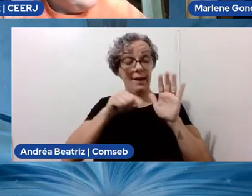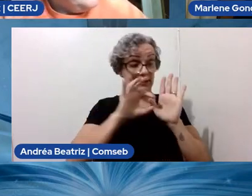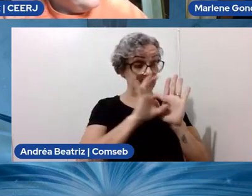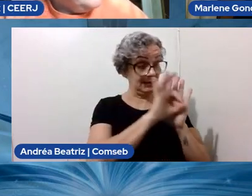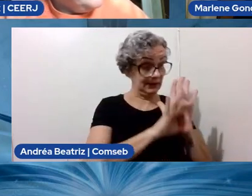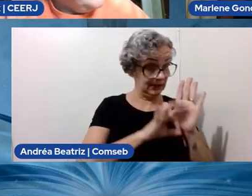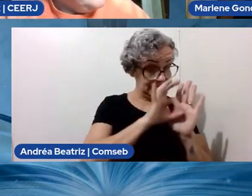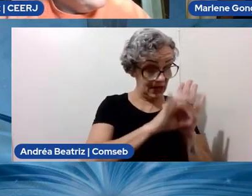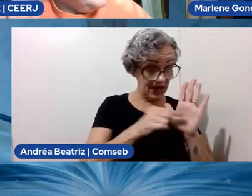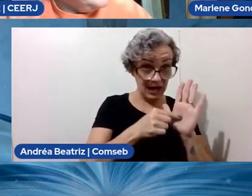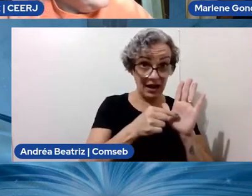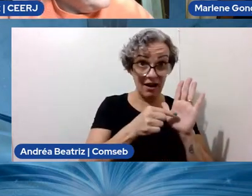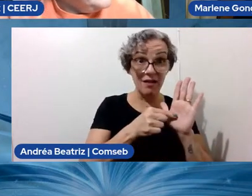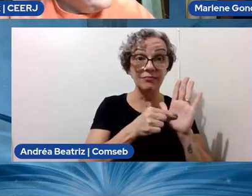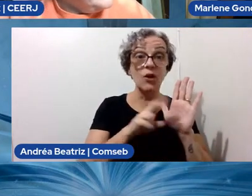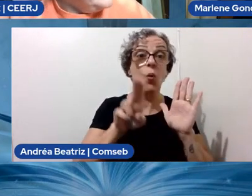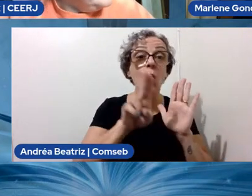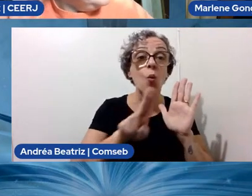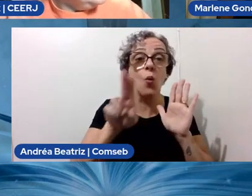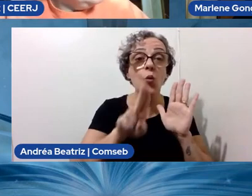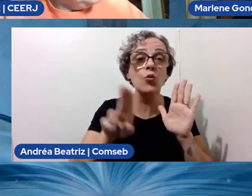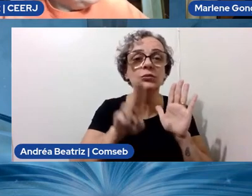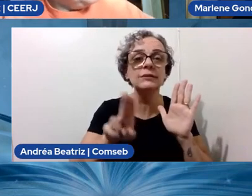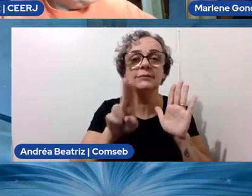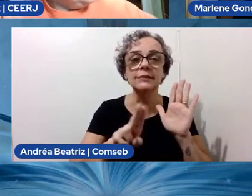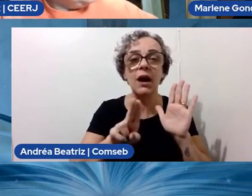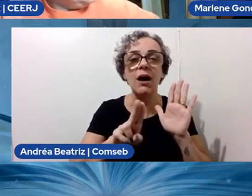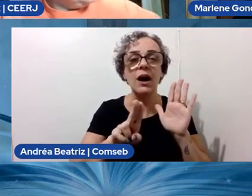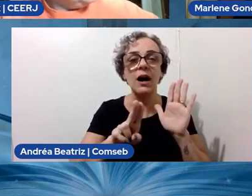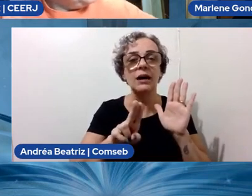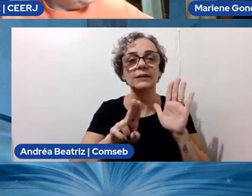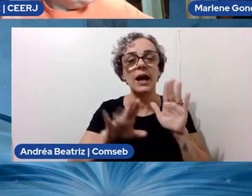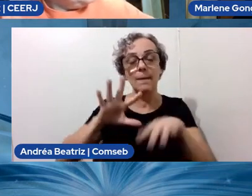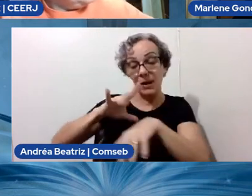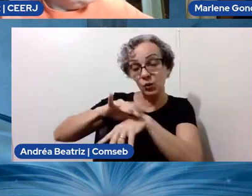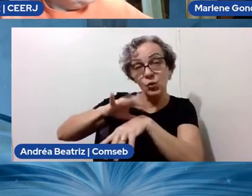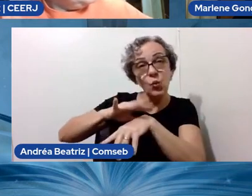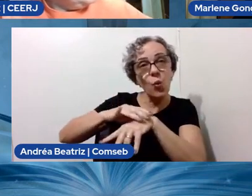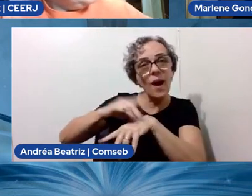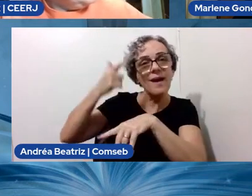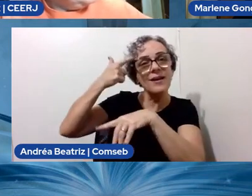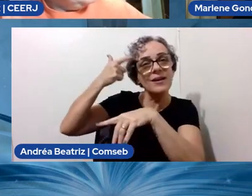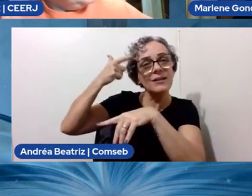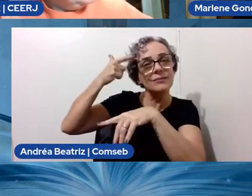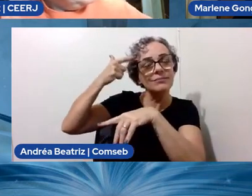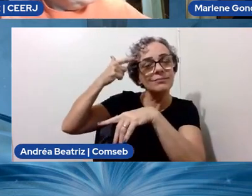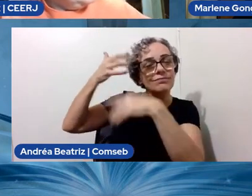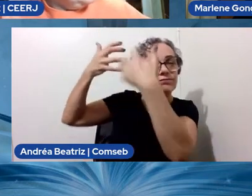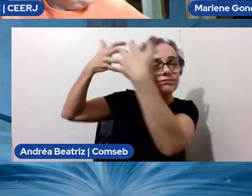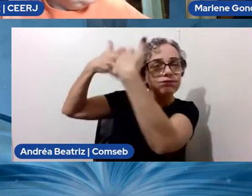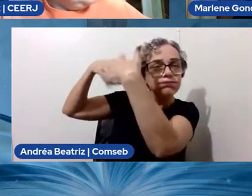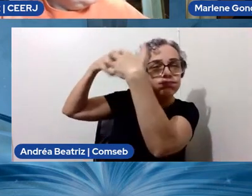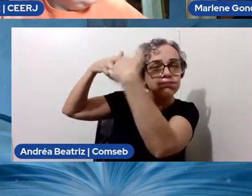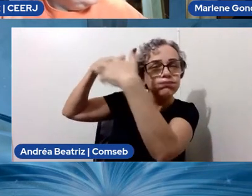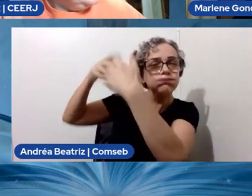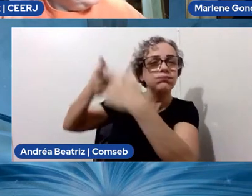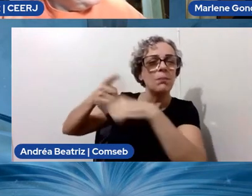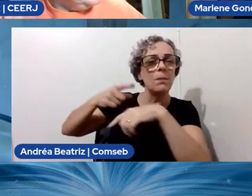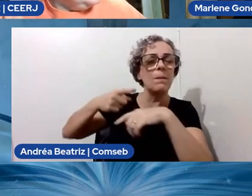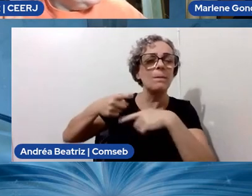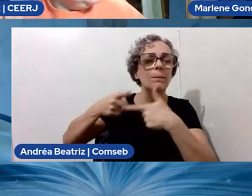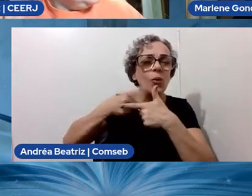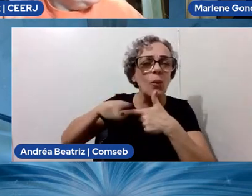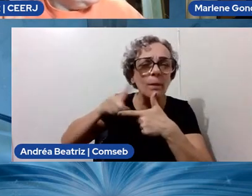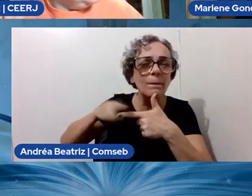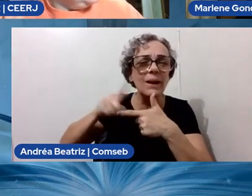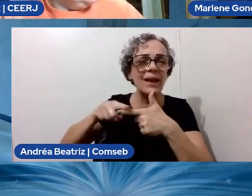as células usadas para doenças neurológicas, e quando se introduz no ser humano,